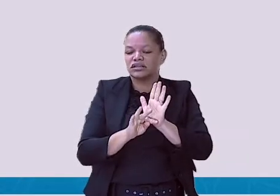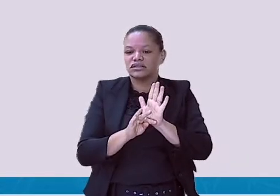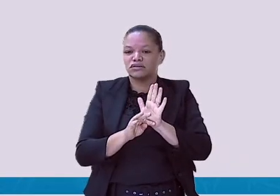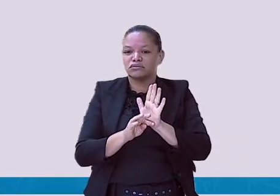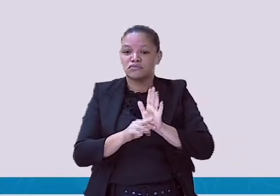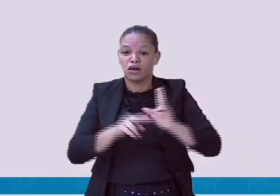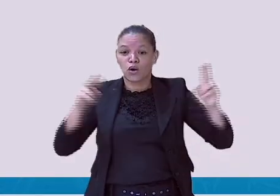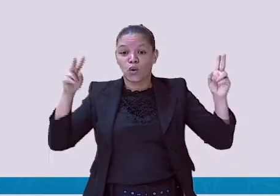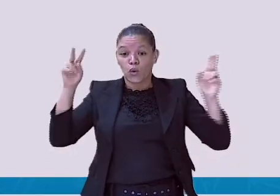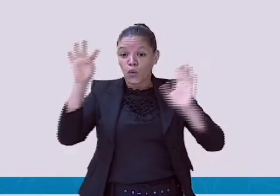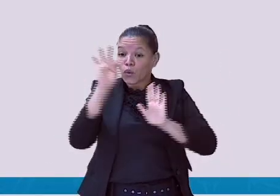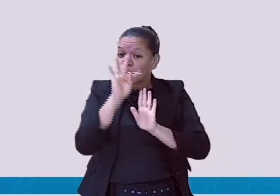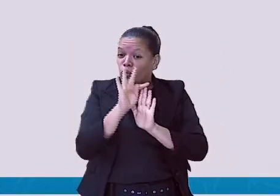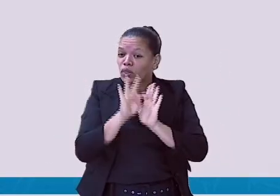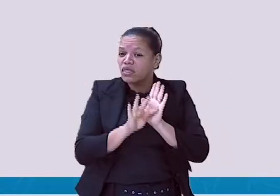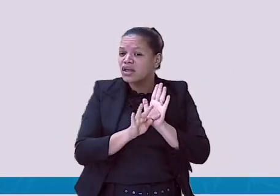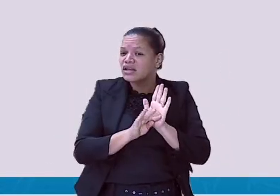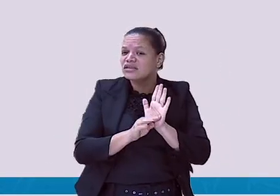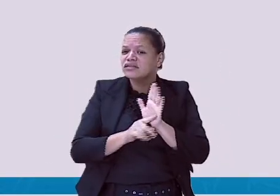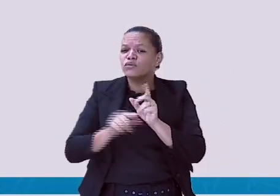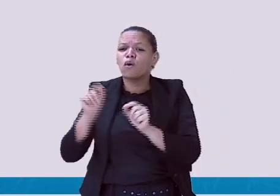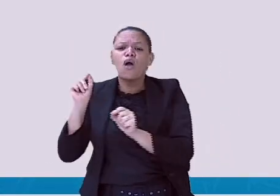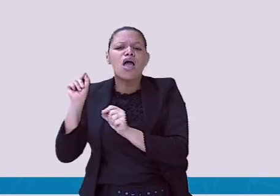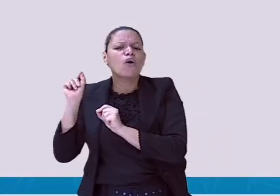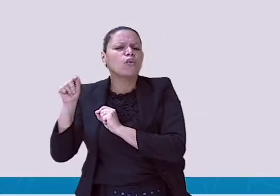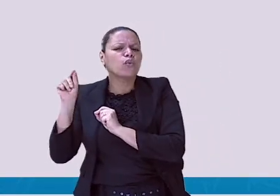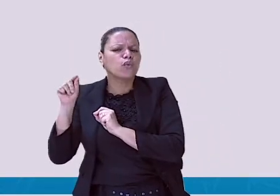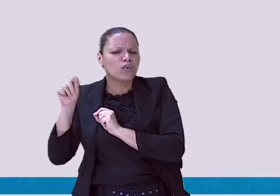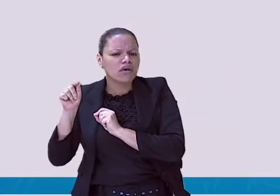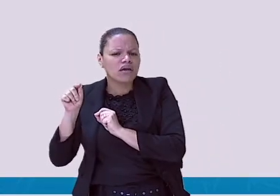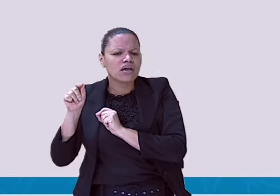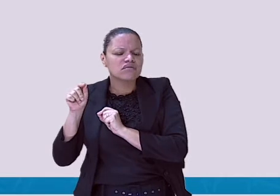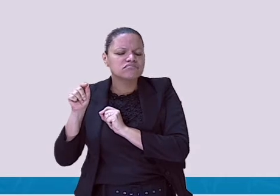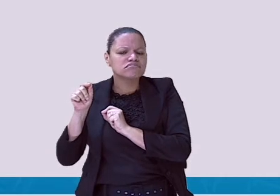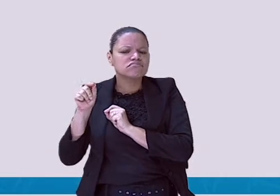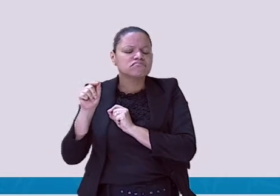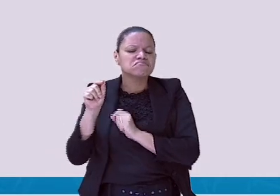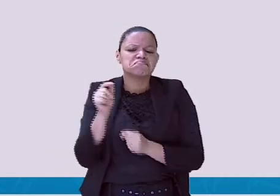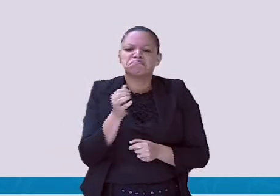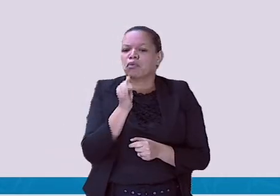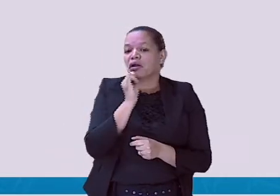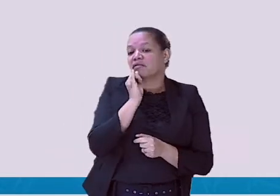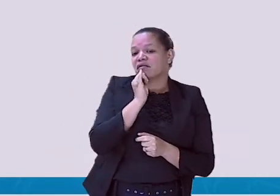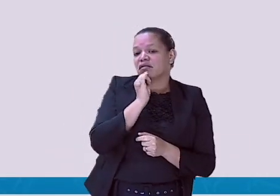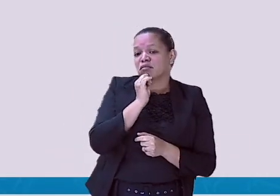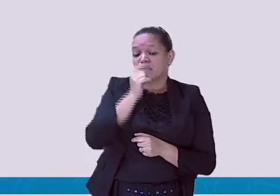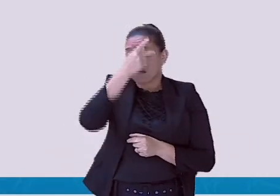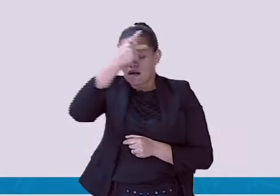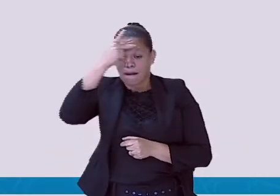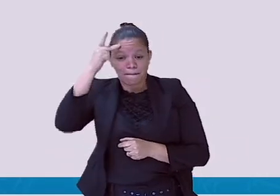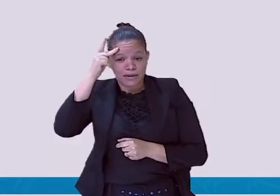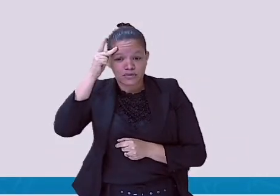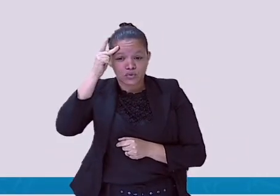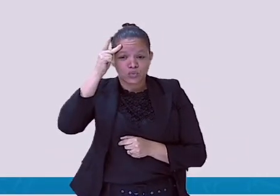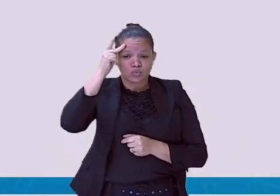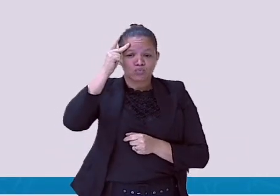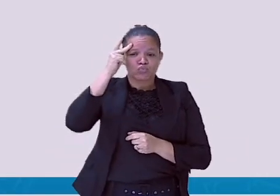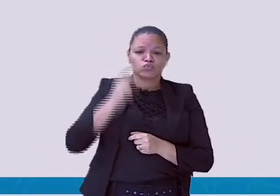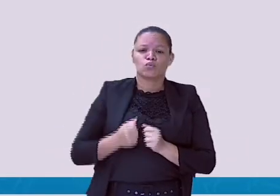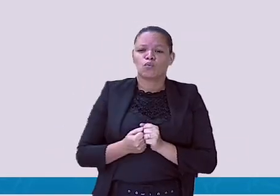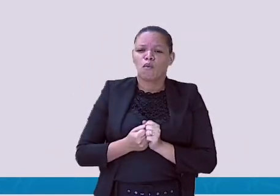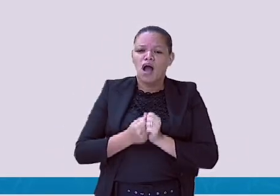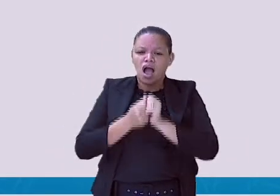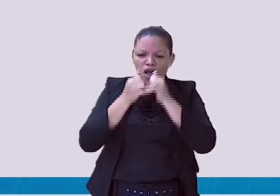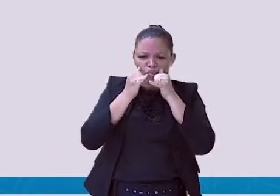a pessoa ela pode ser o narrador e ela pode ser também o personagem. E